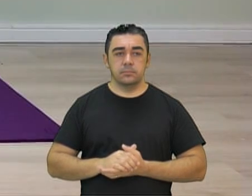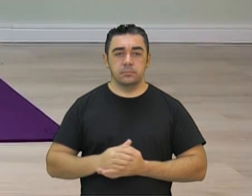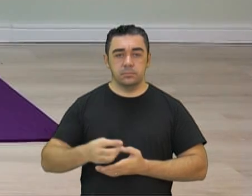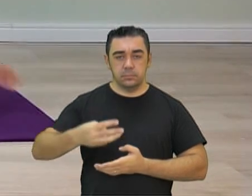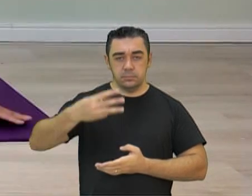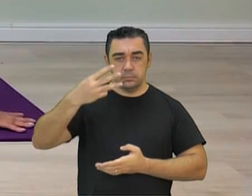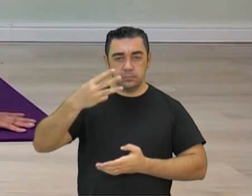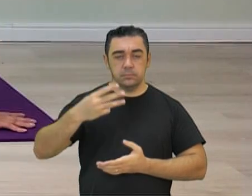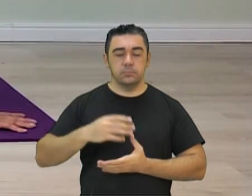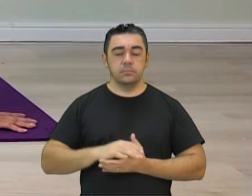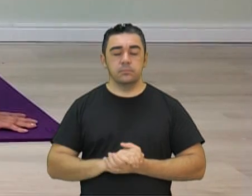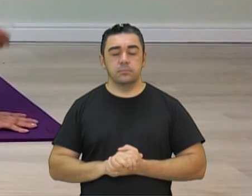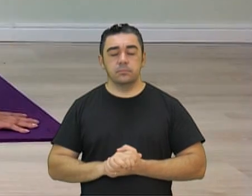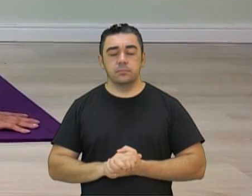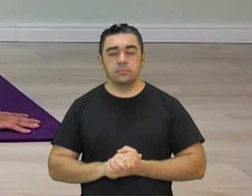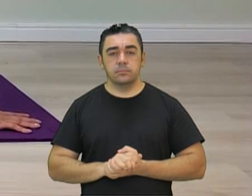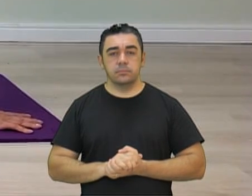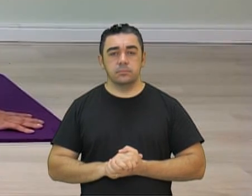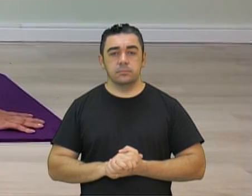3,